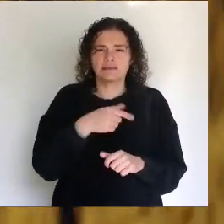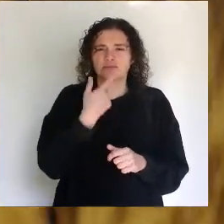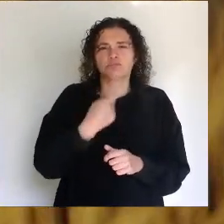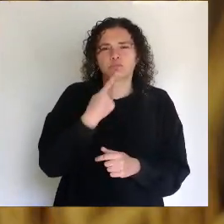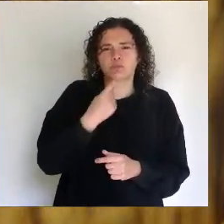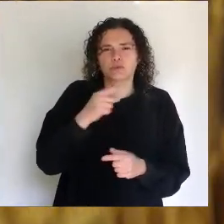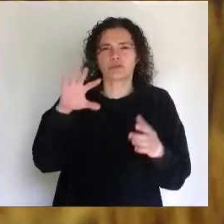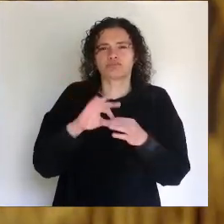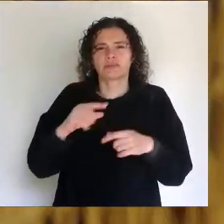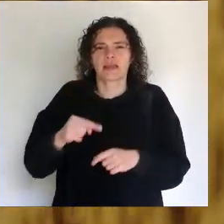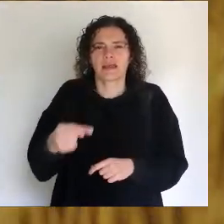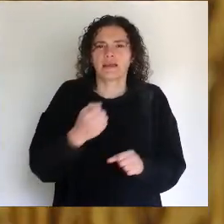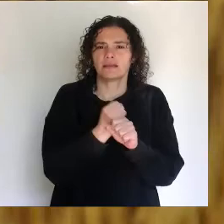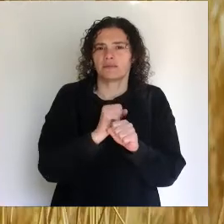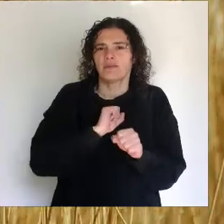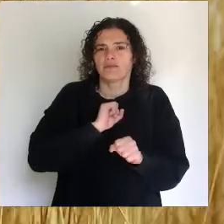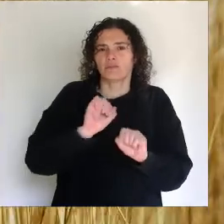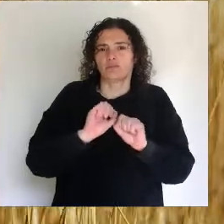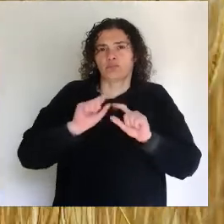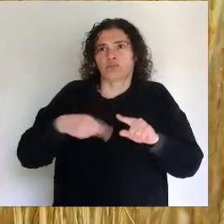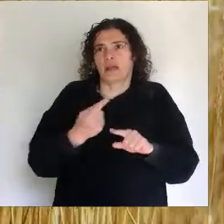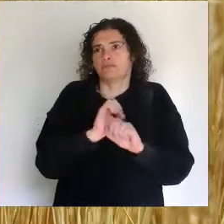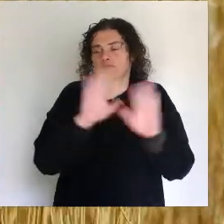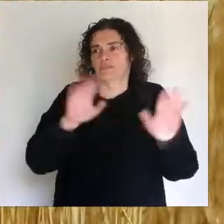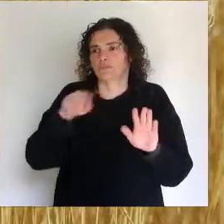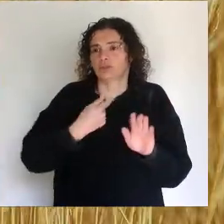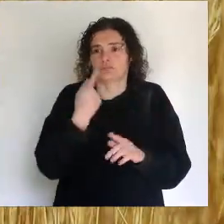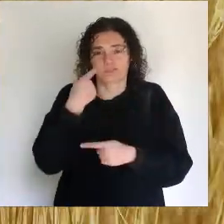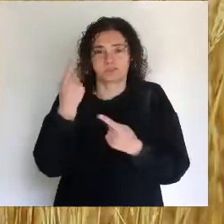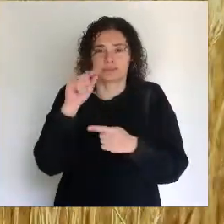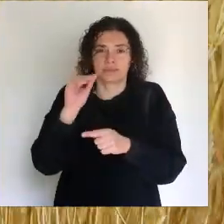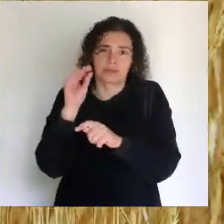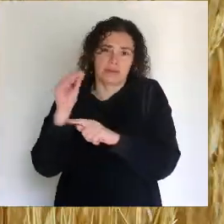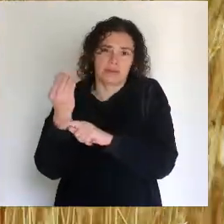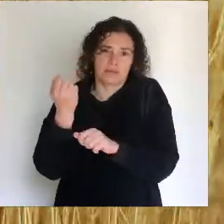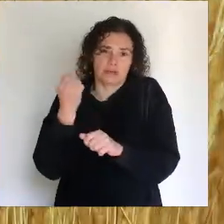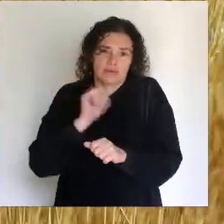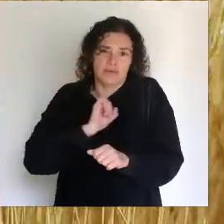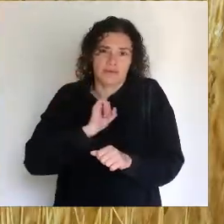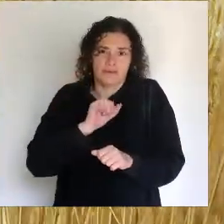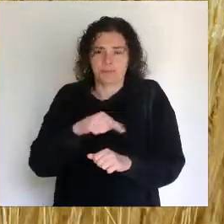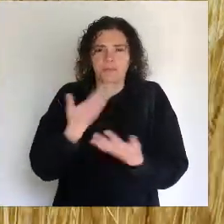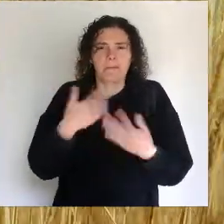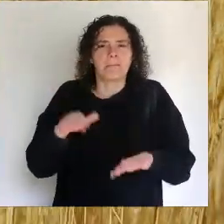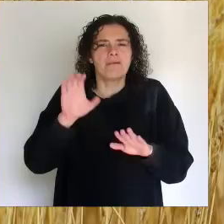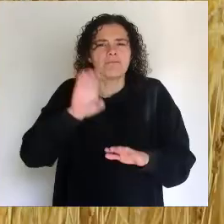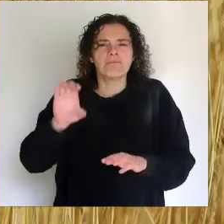vêm no dia-a-dia, no meu trabalho, e depois, obviamente, refletem-se nas obras em particular, mas não de uma